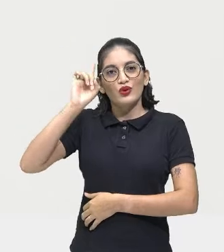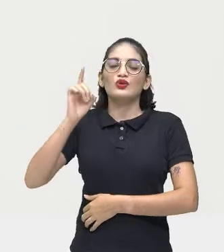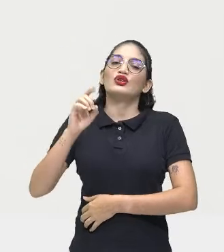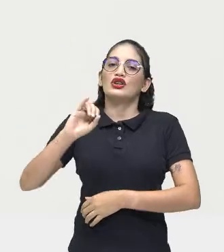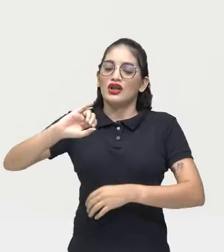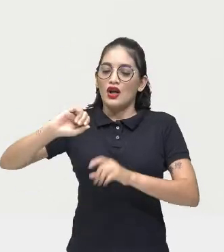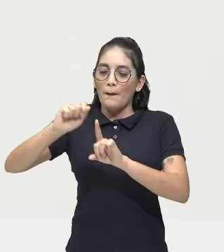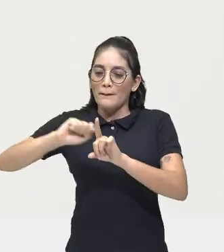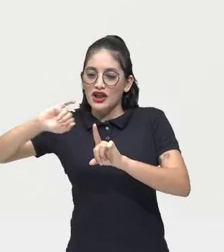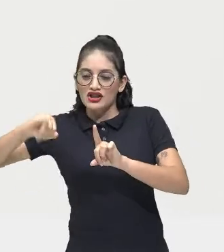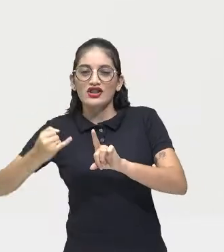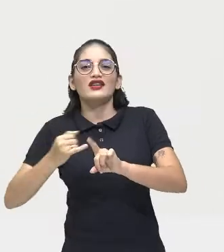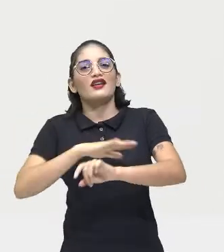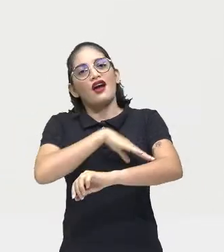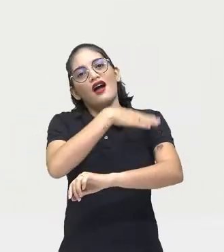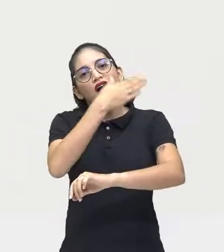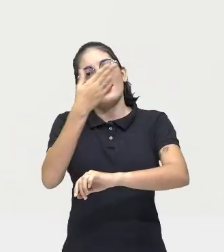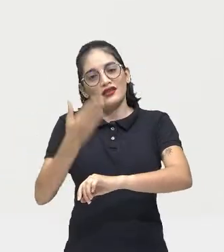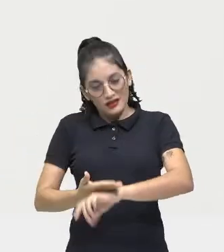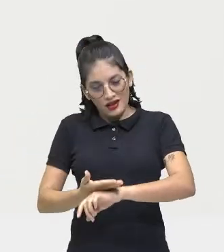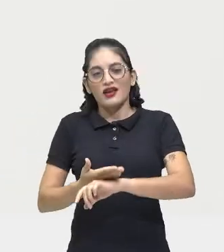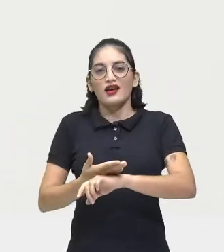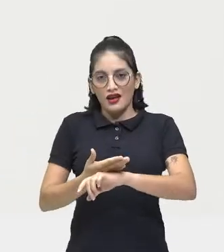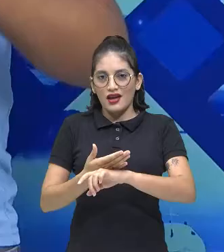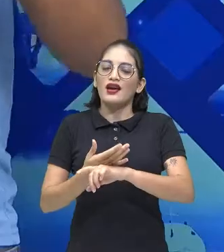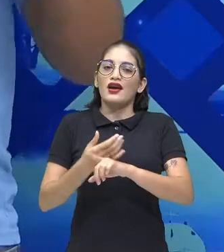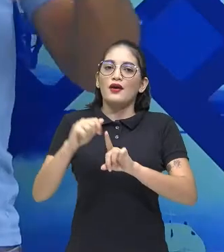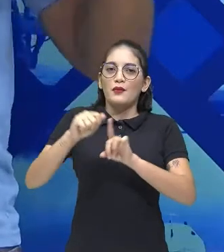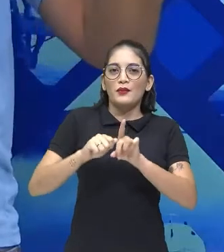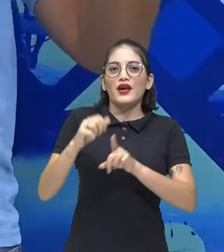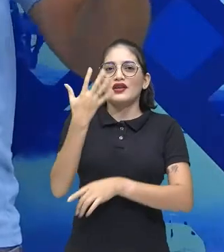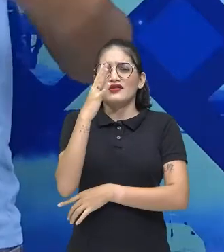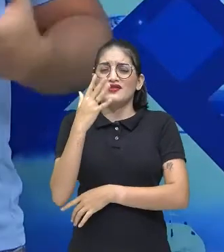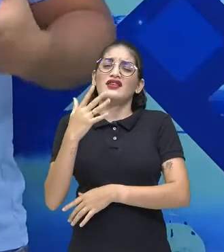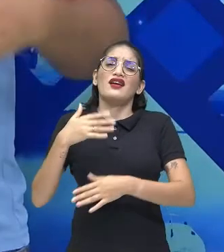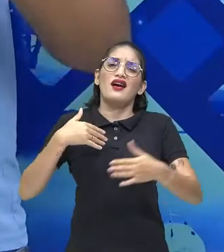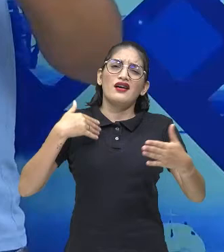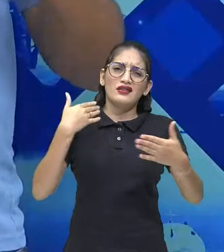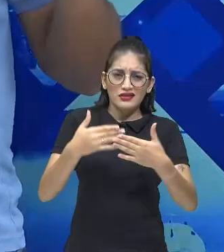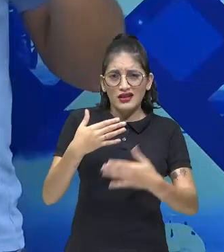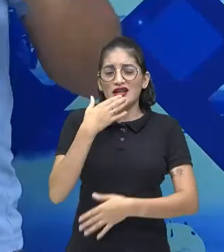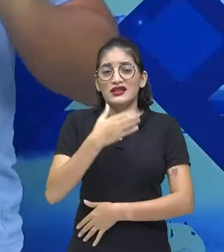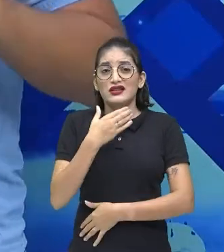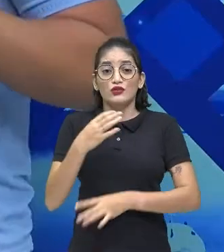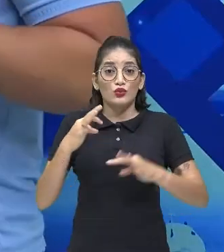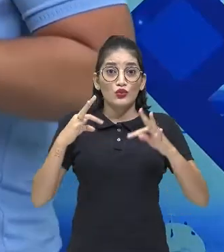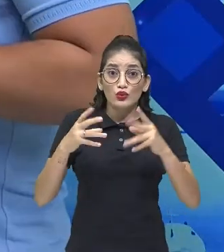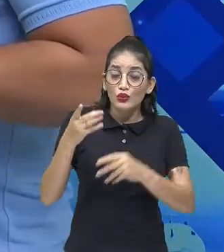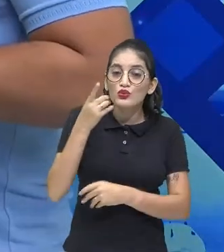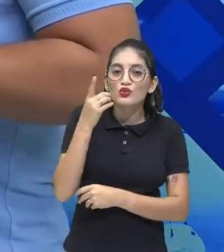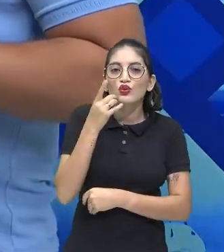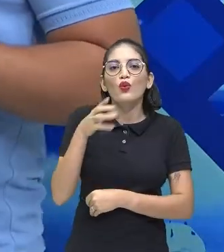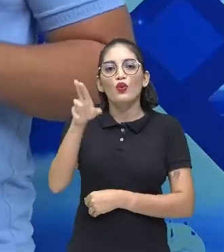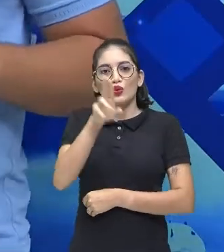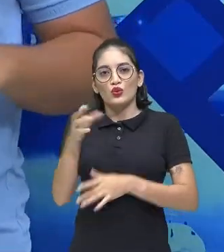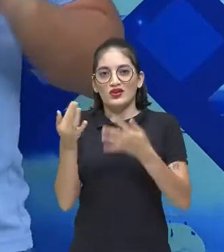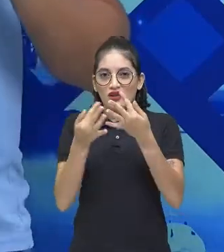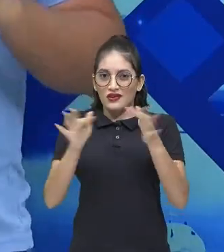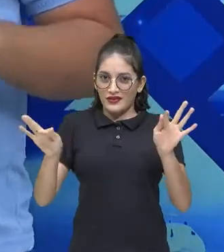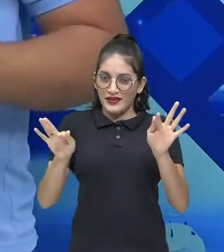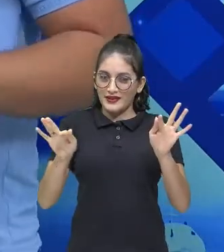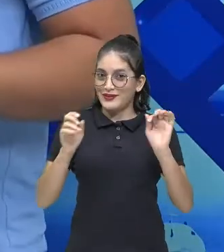janeiro a fevereiro, a dezembro. Percebe que todos os dias do ano são quentes, quando eu utilizo essa expressão